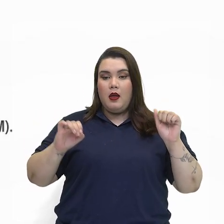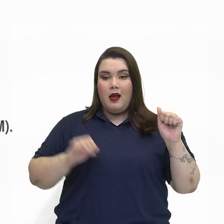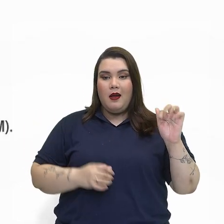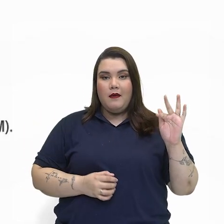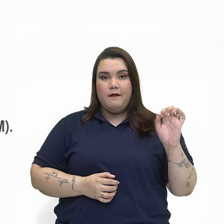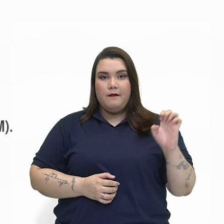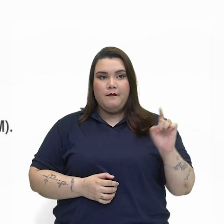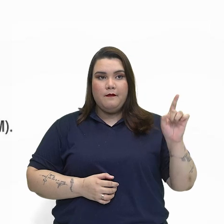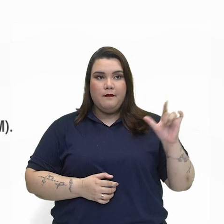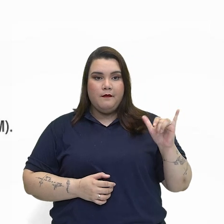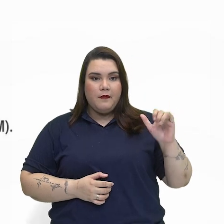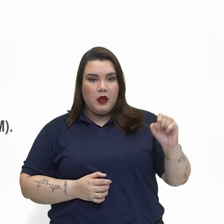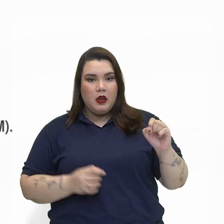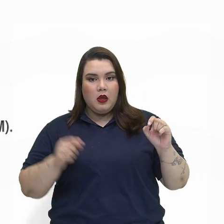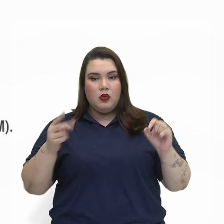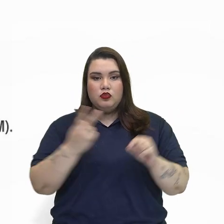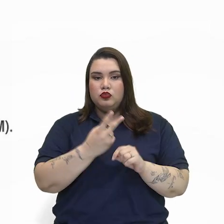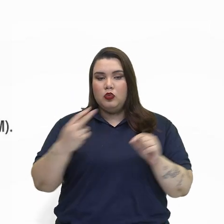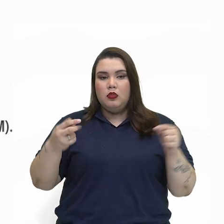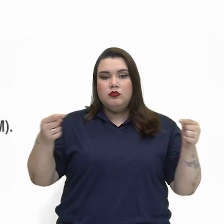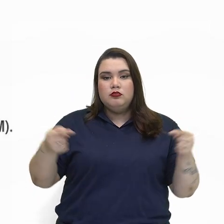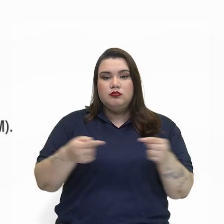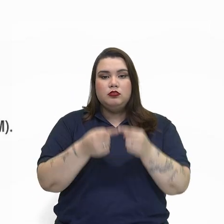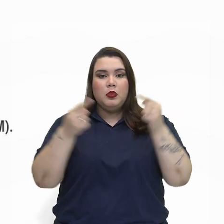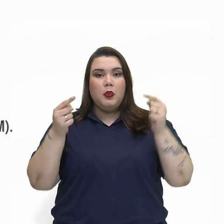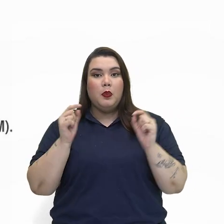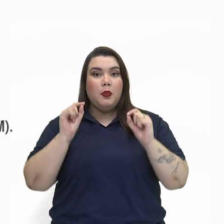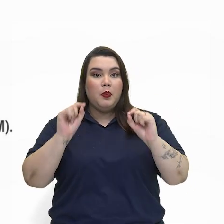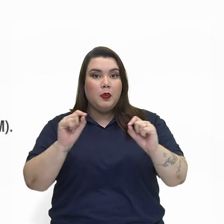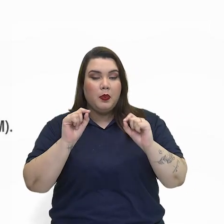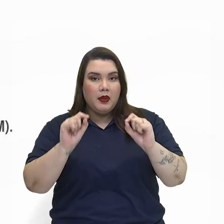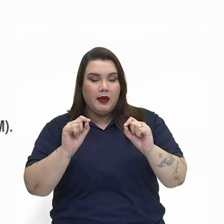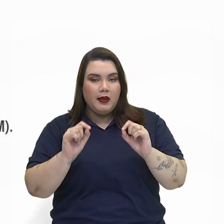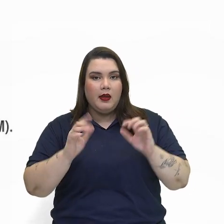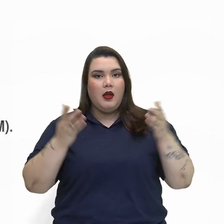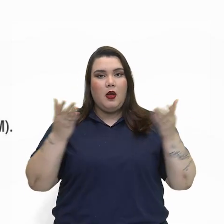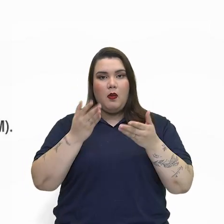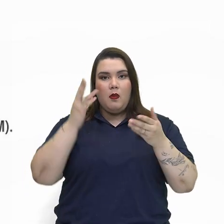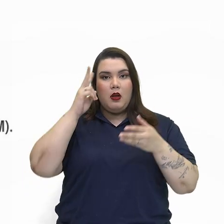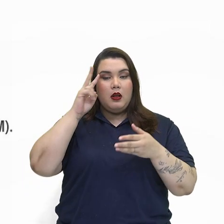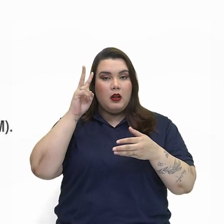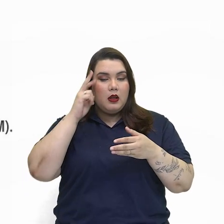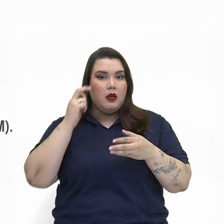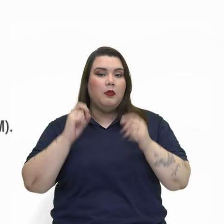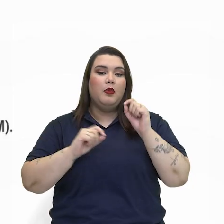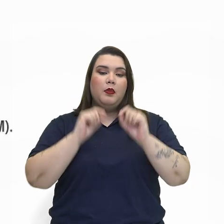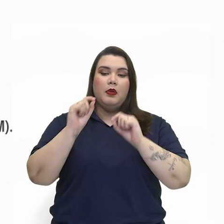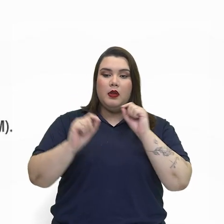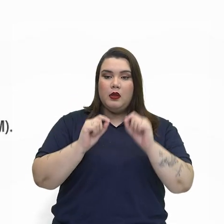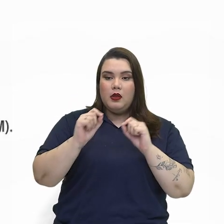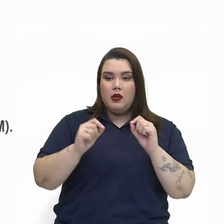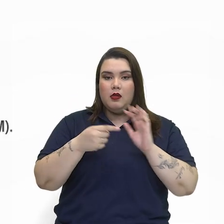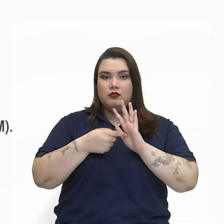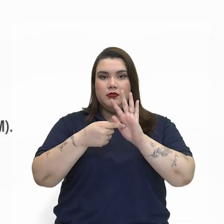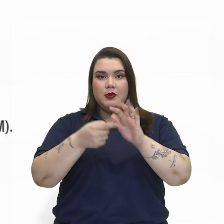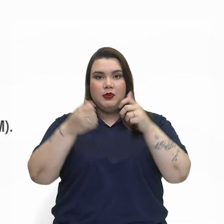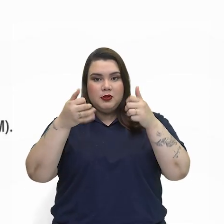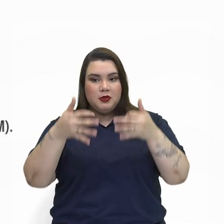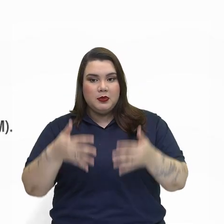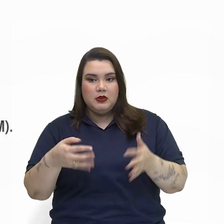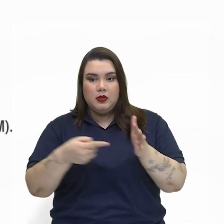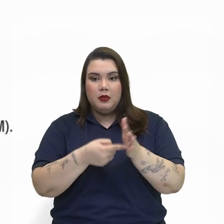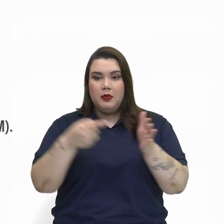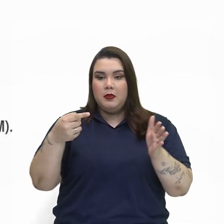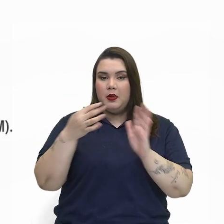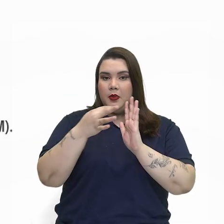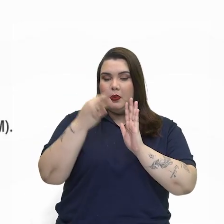aquelas onde há. E aí vamos lembrar aqui, né, no enunciado, a gente lembra logo daquilo que eu falei lá na explicação da primeira